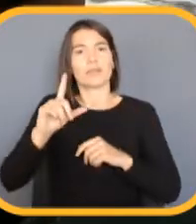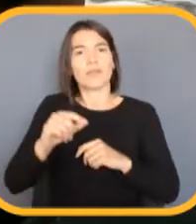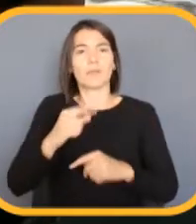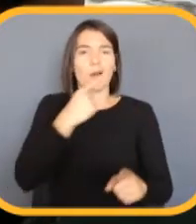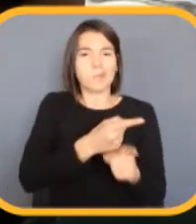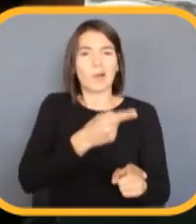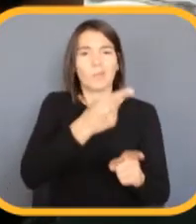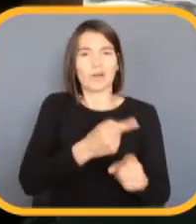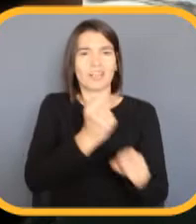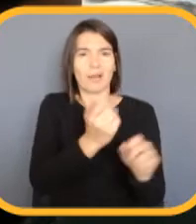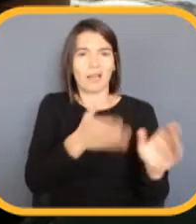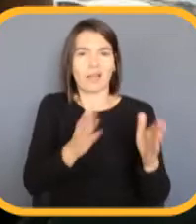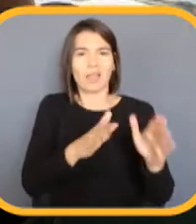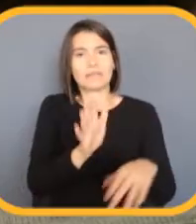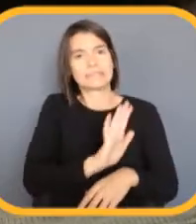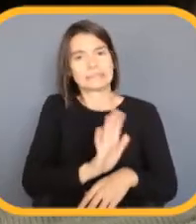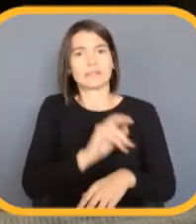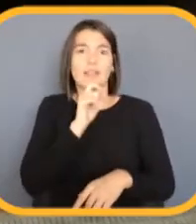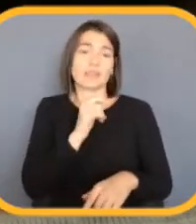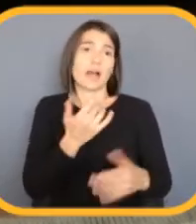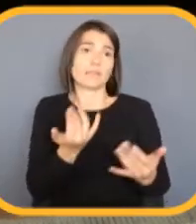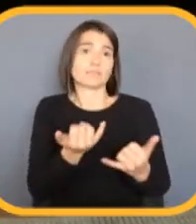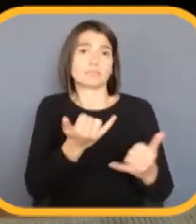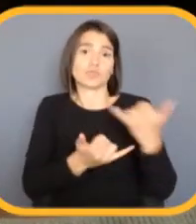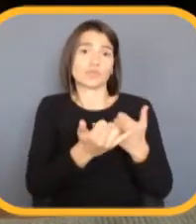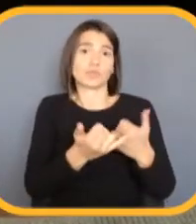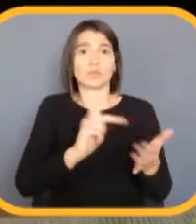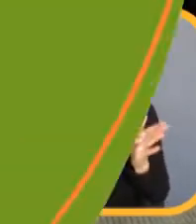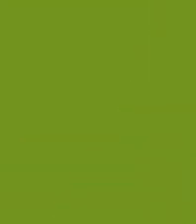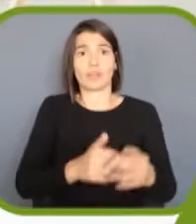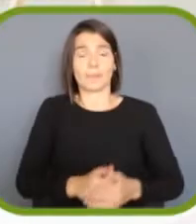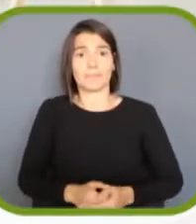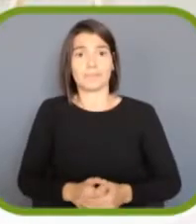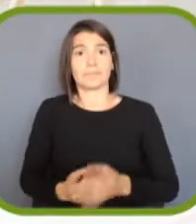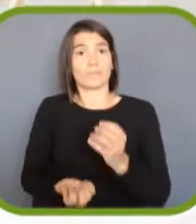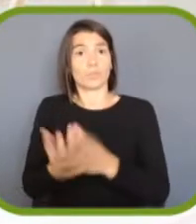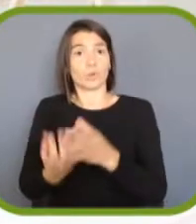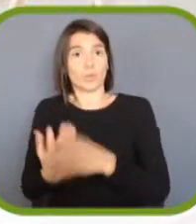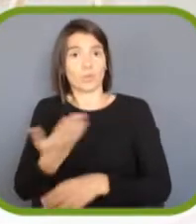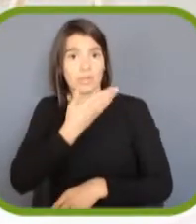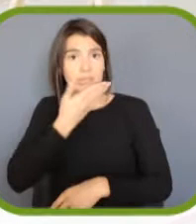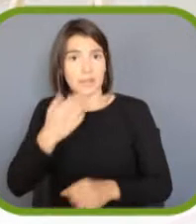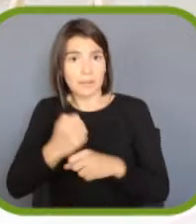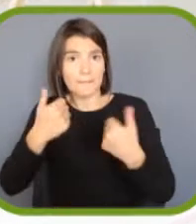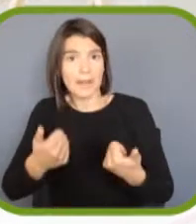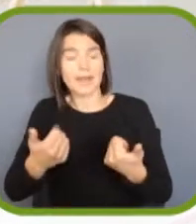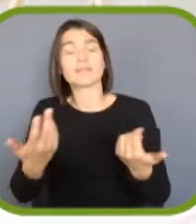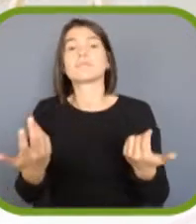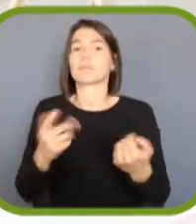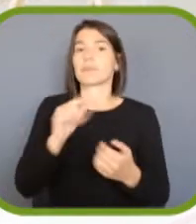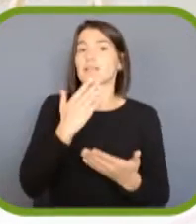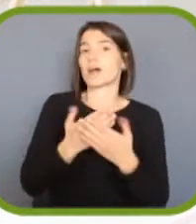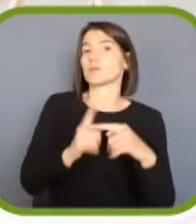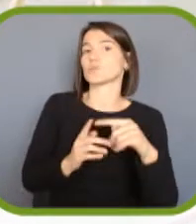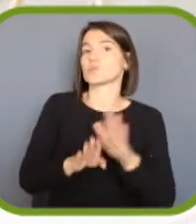mais repetitivos, que podem ser substituídos pela tecnologia. Produtividade é sinónimo de eficiência e uma das causas